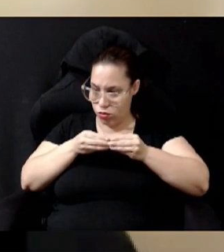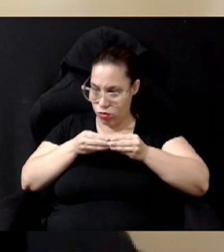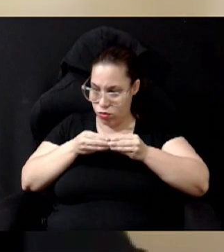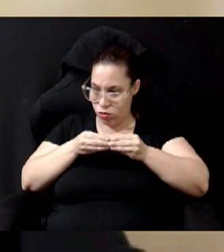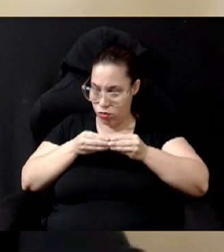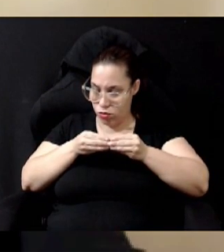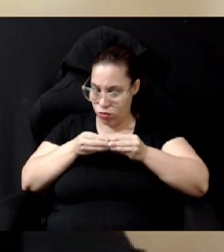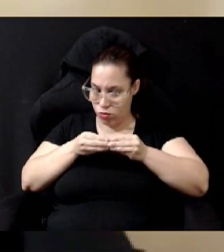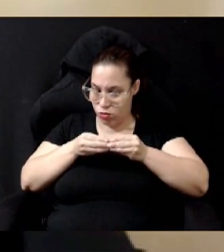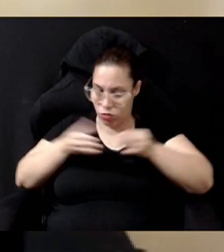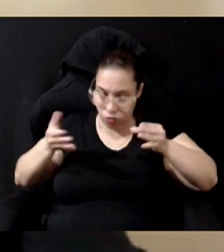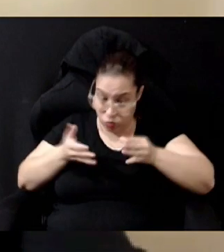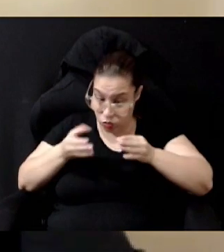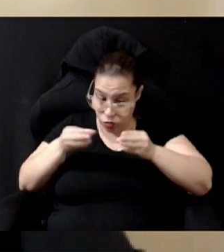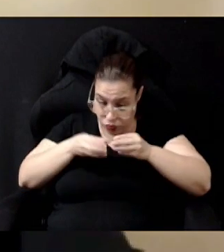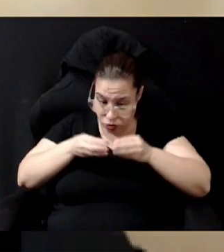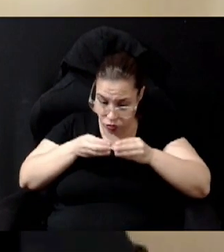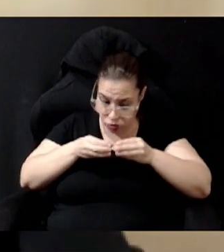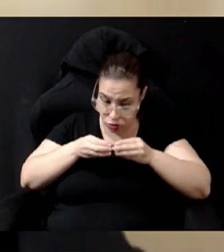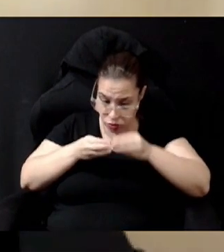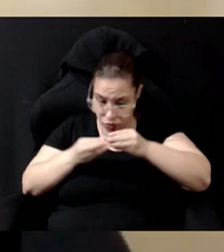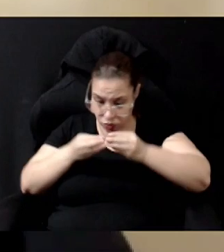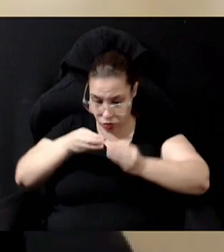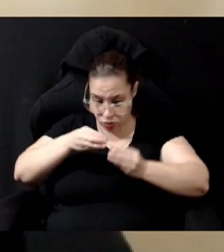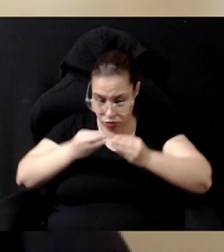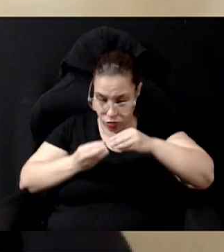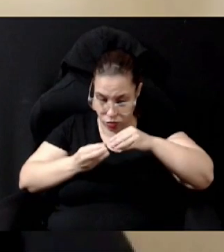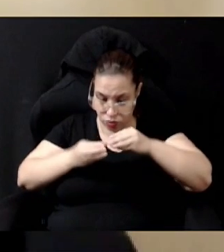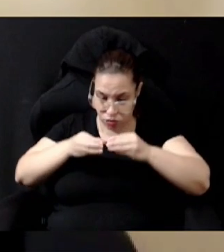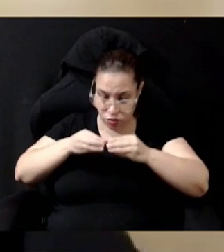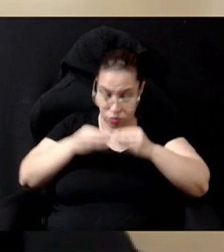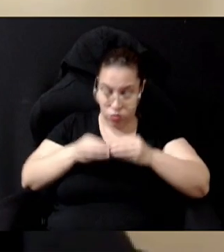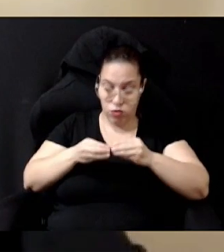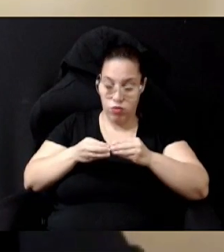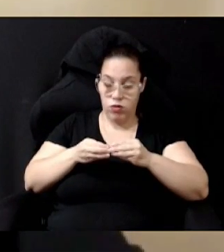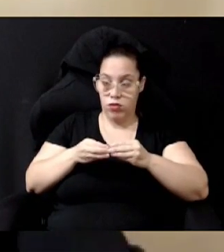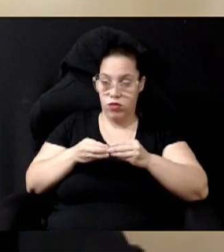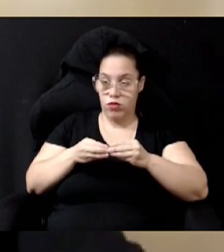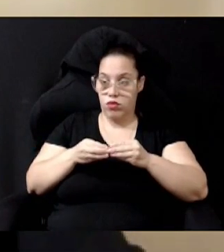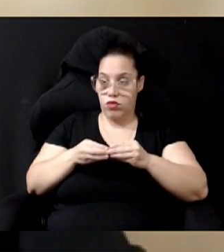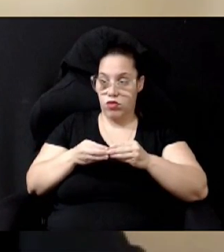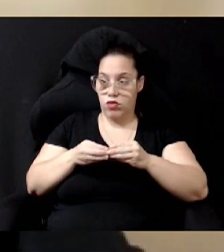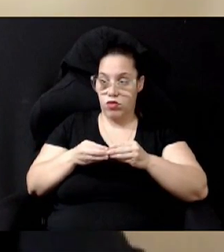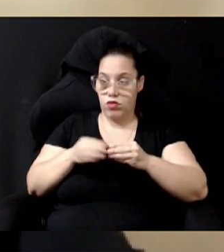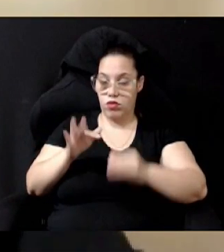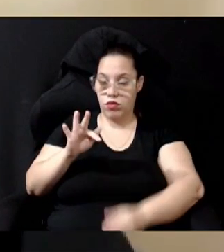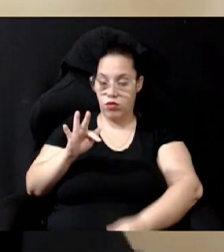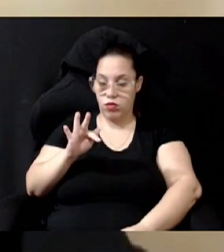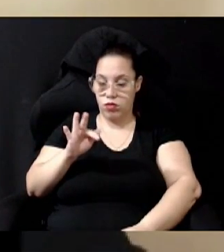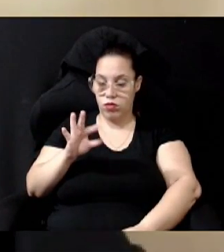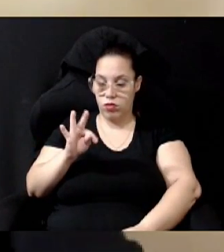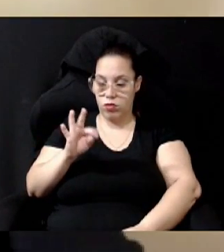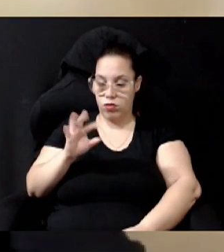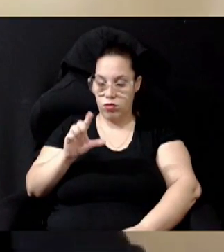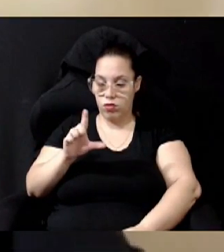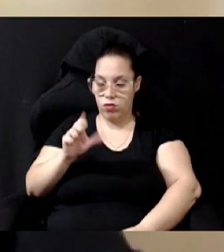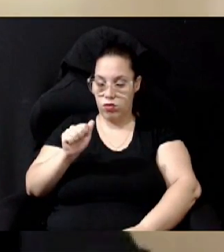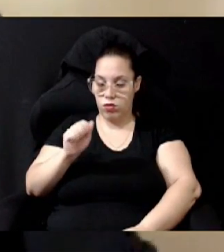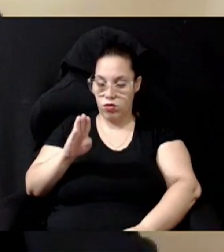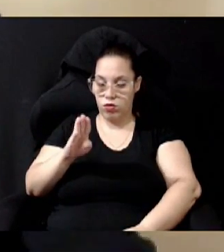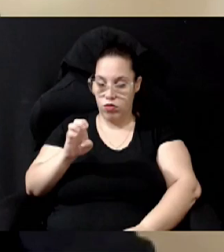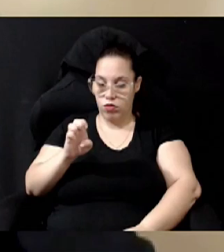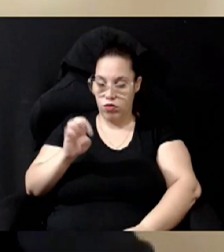necessárias e equilibrar a tensão e a posição que você faz. As pessoas que são portadoras dos chamados